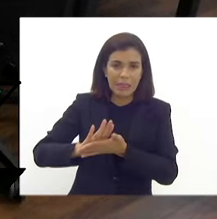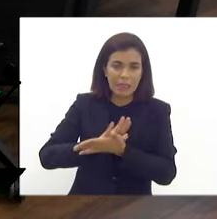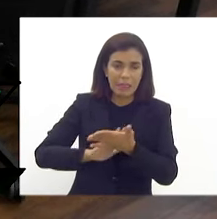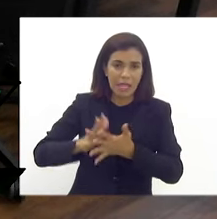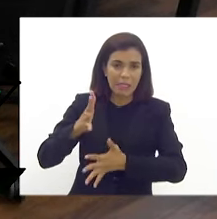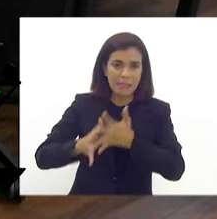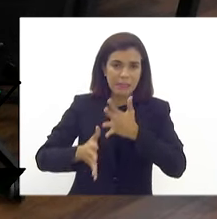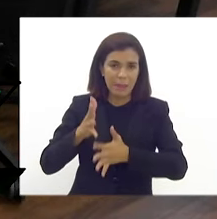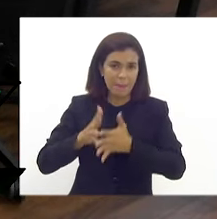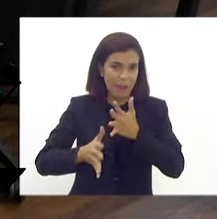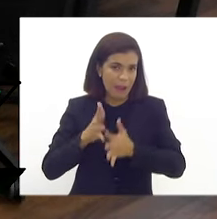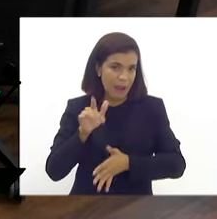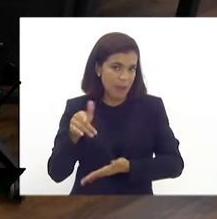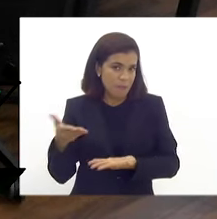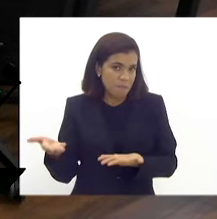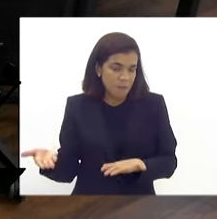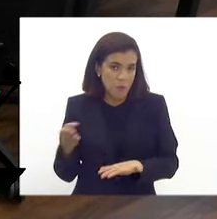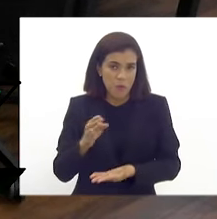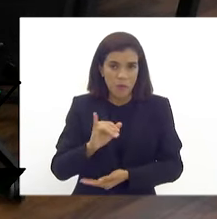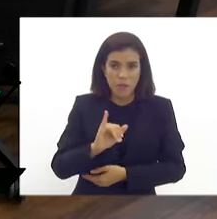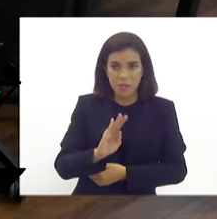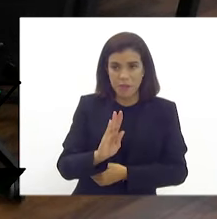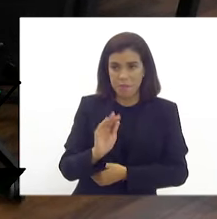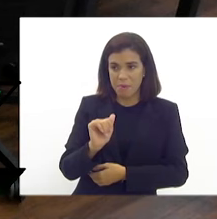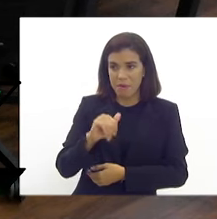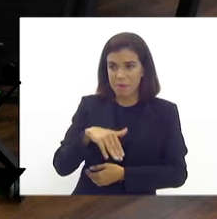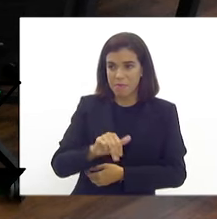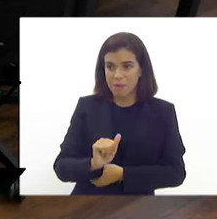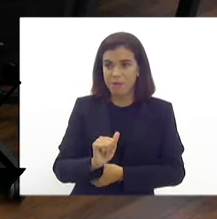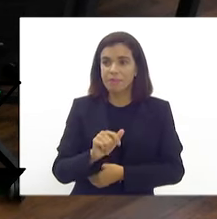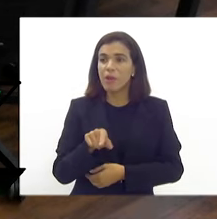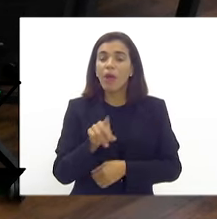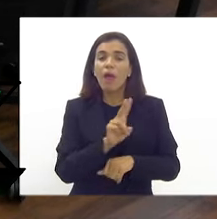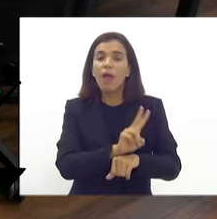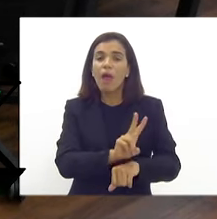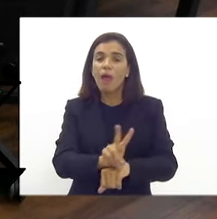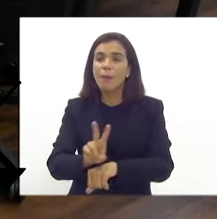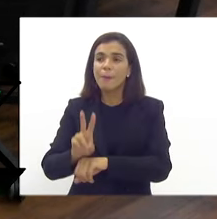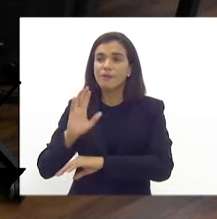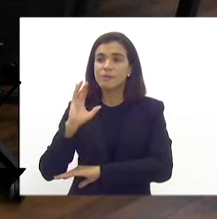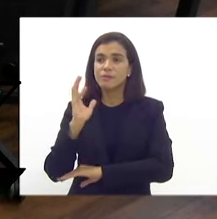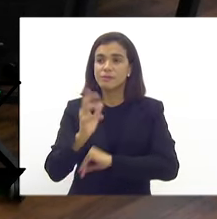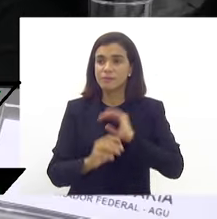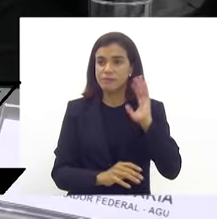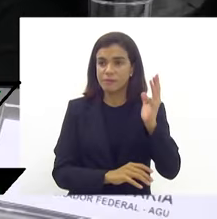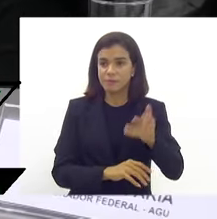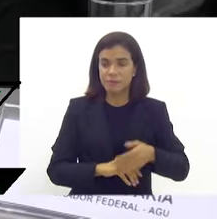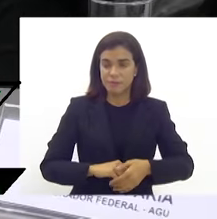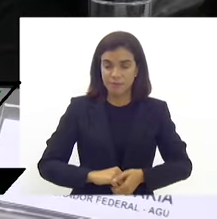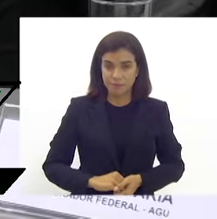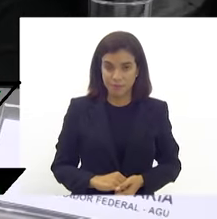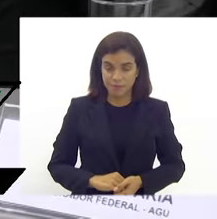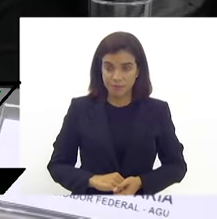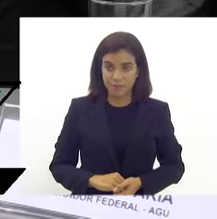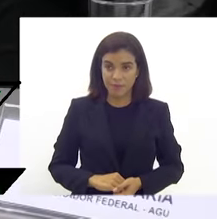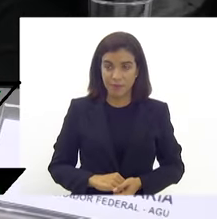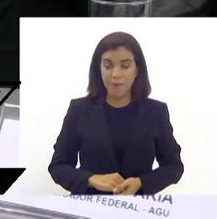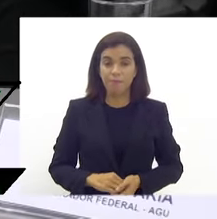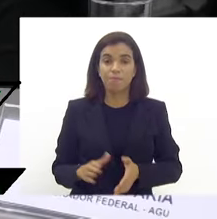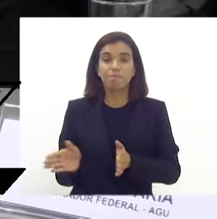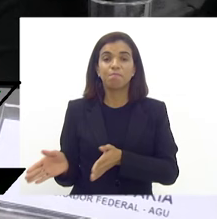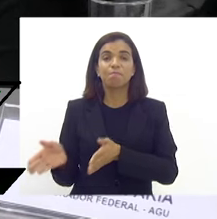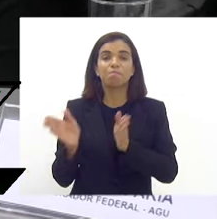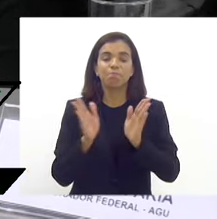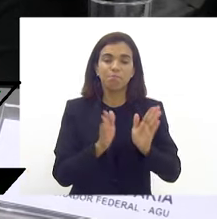envolvidos com a mesma causa em comum que é a questão da Preservação do meio ambiente aí vem a a aí vem a